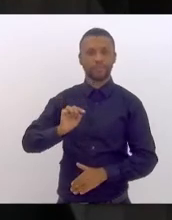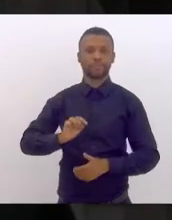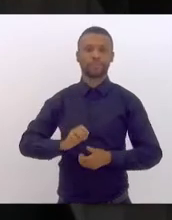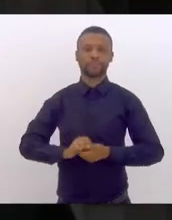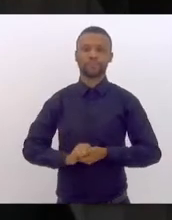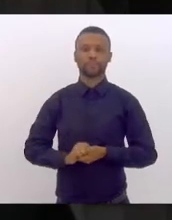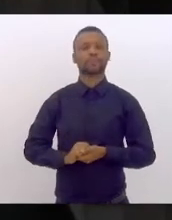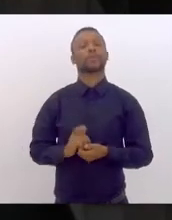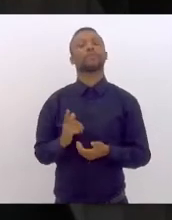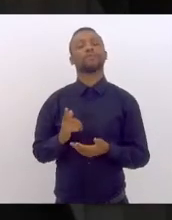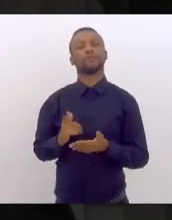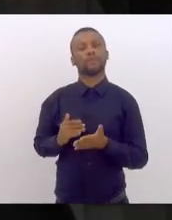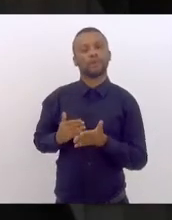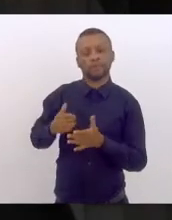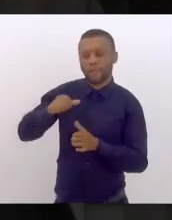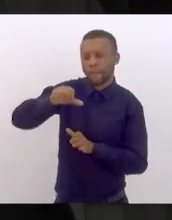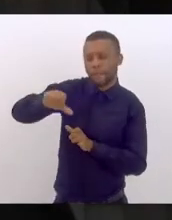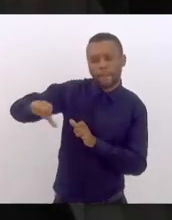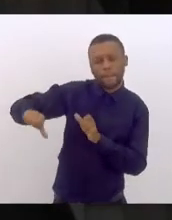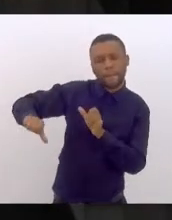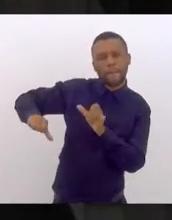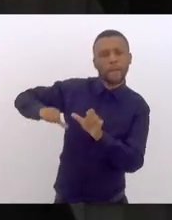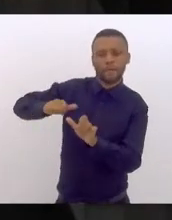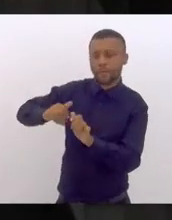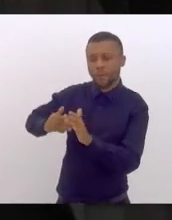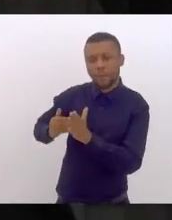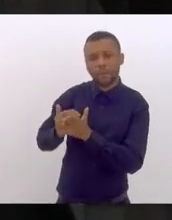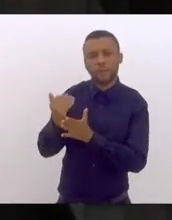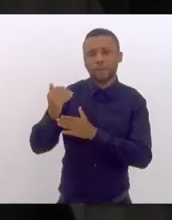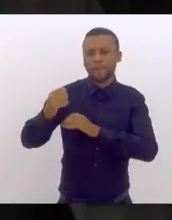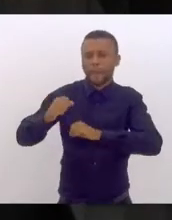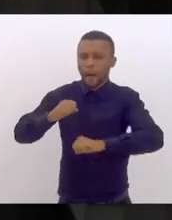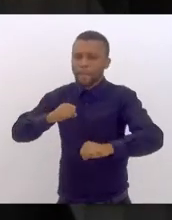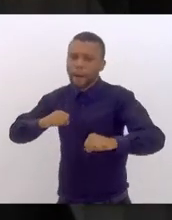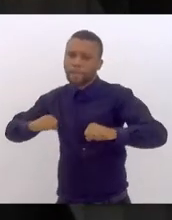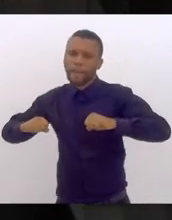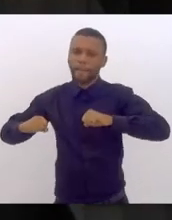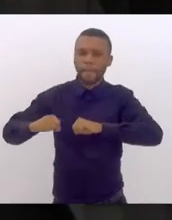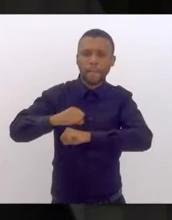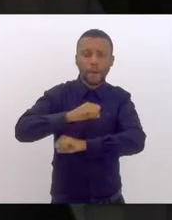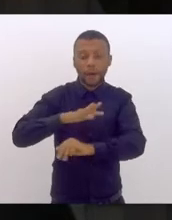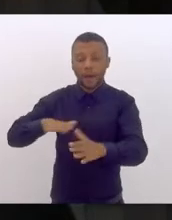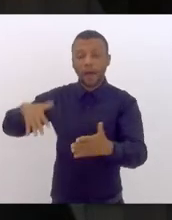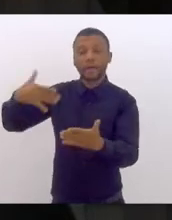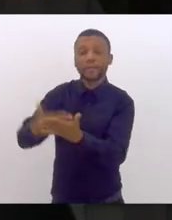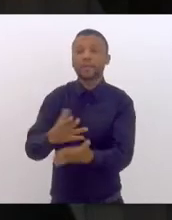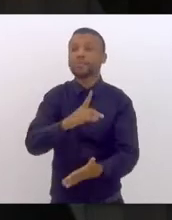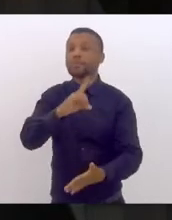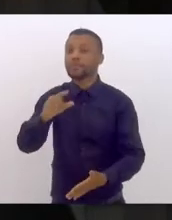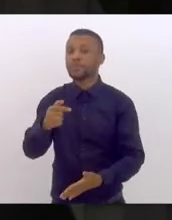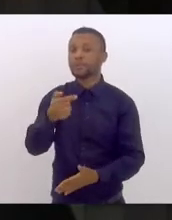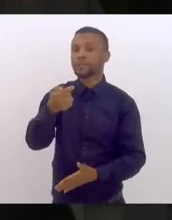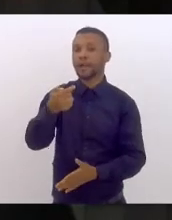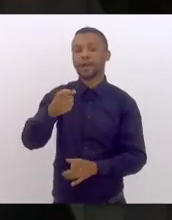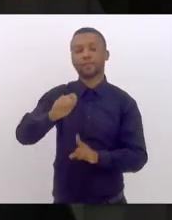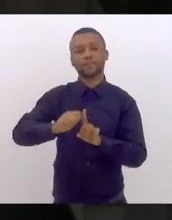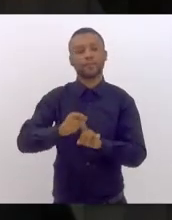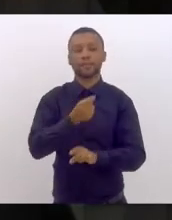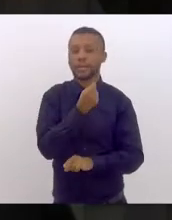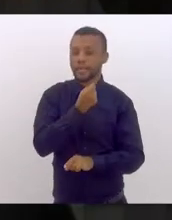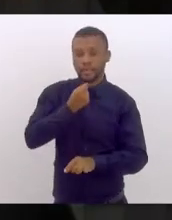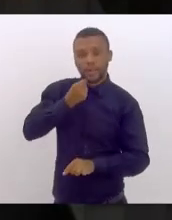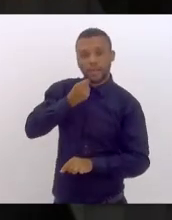foi se solidificando Até que em Sete de Setembro houve